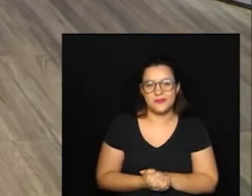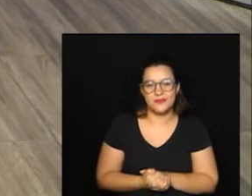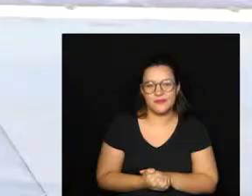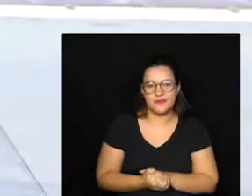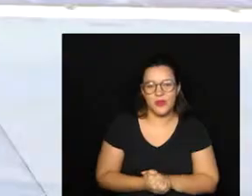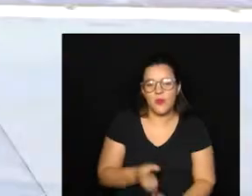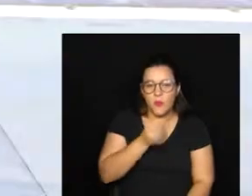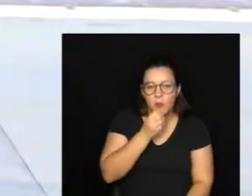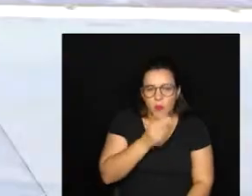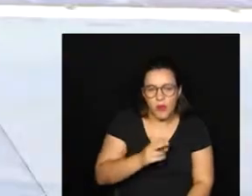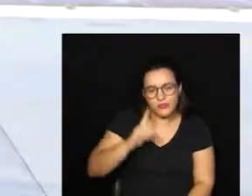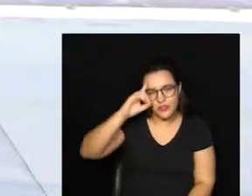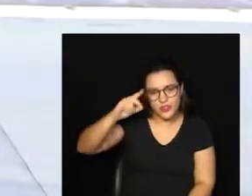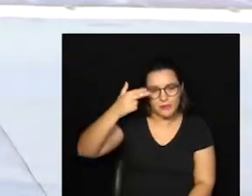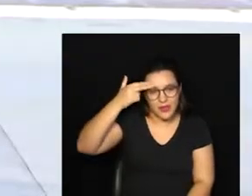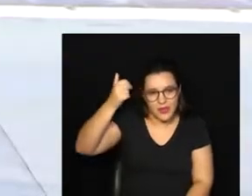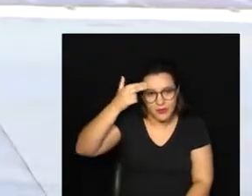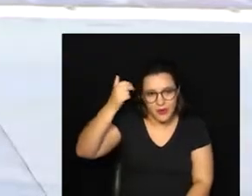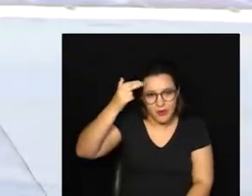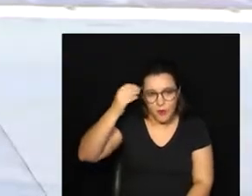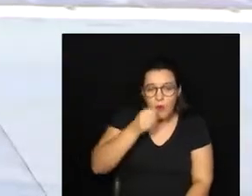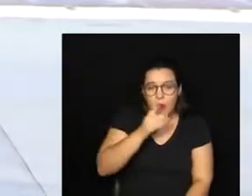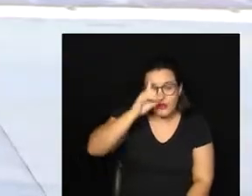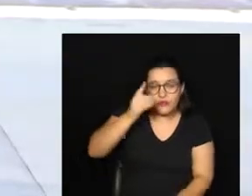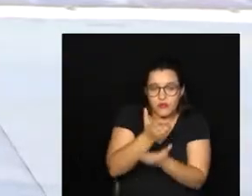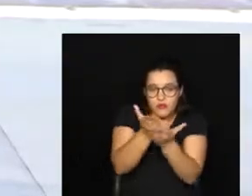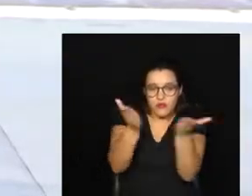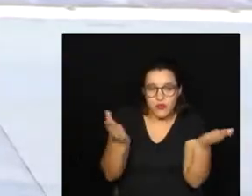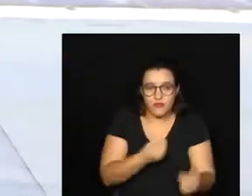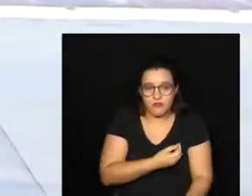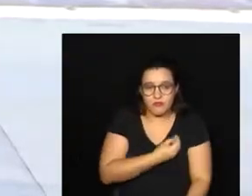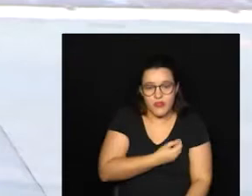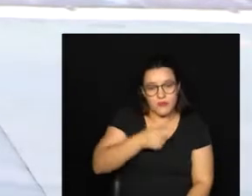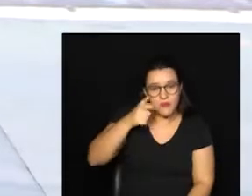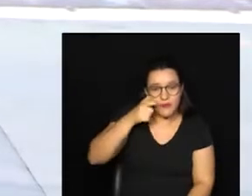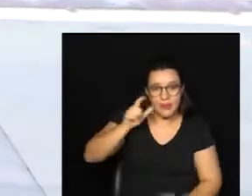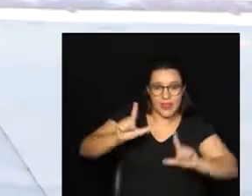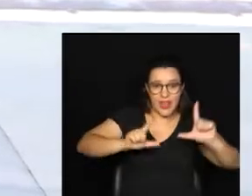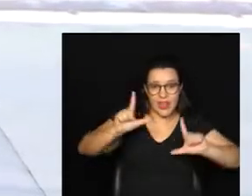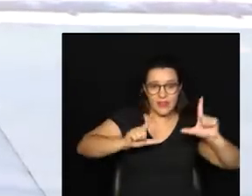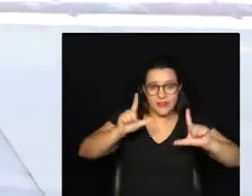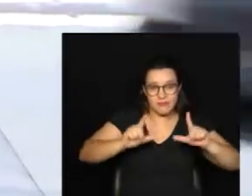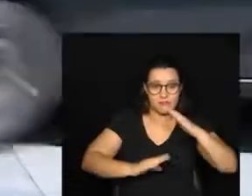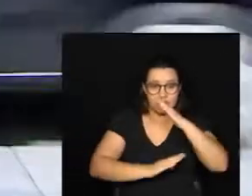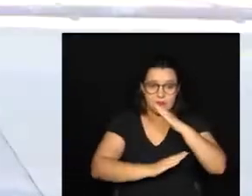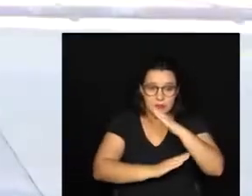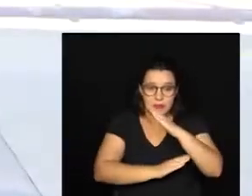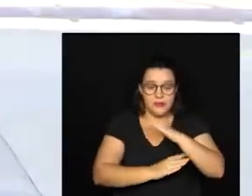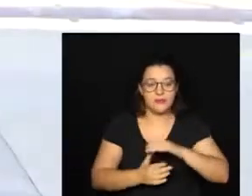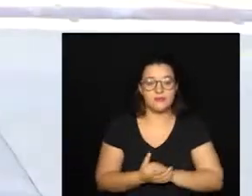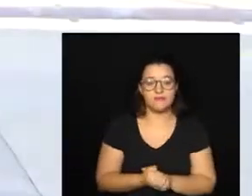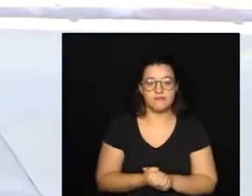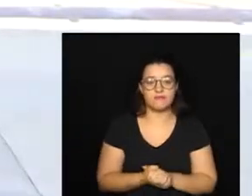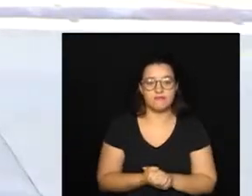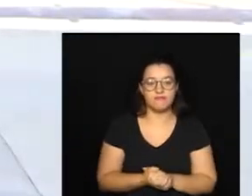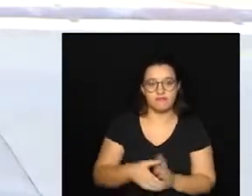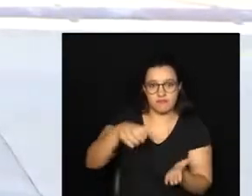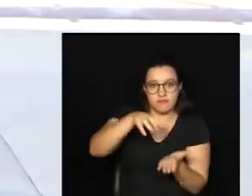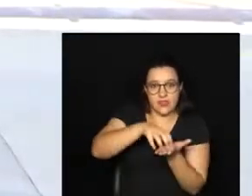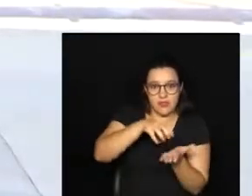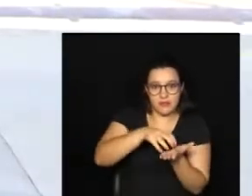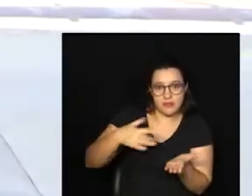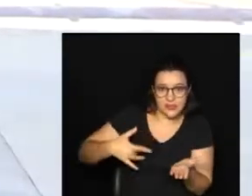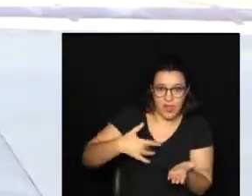Bom dia, Gabriel. Bom dia para você, para todo mundo que nos acompanha aqui na TV Câmara Campinas. Nós falamos aqui no centro de saúde